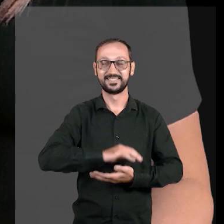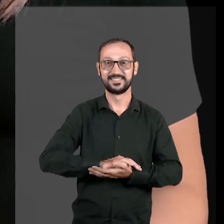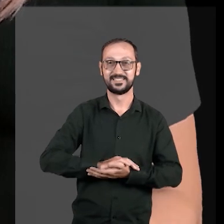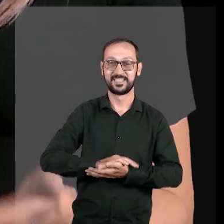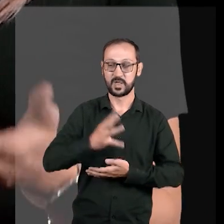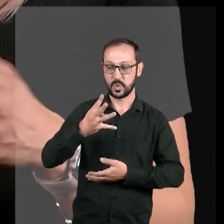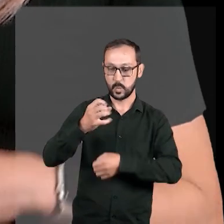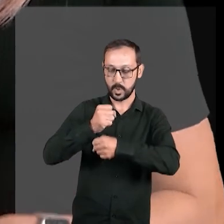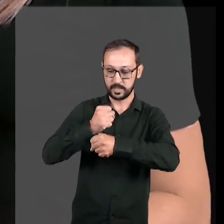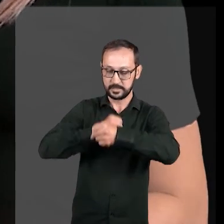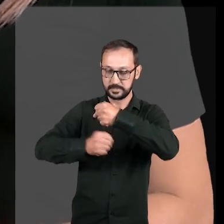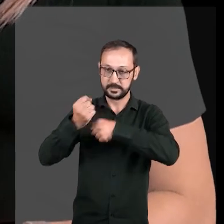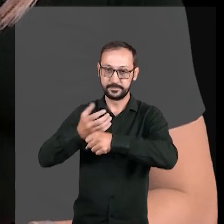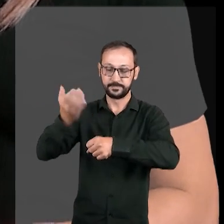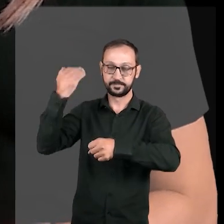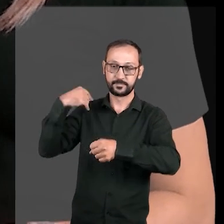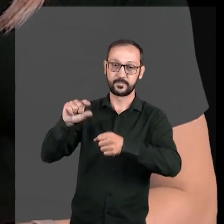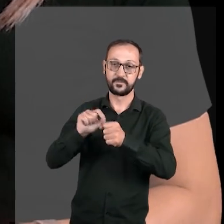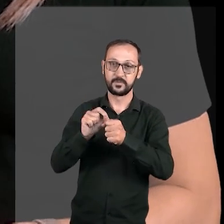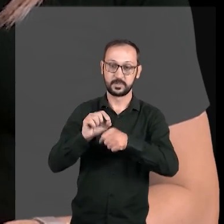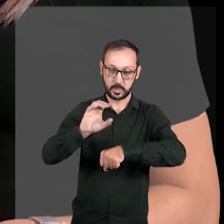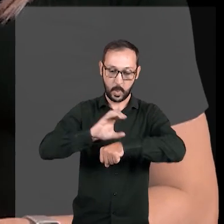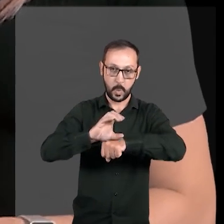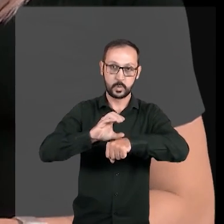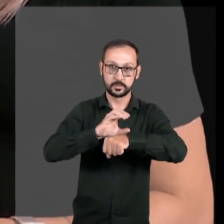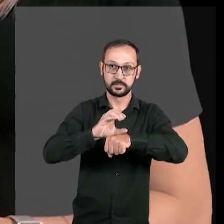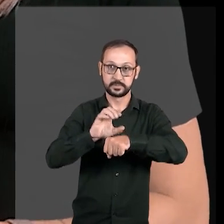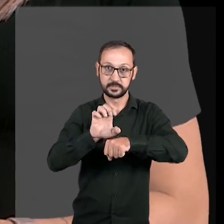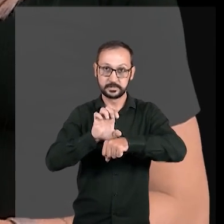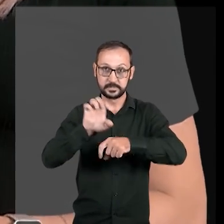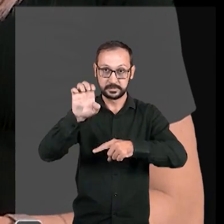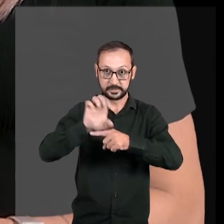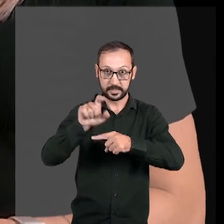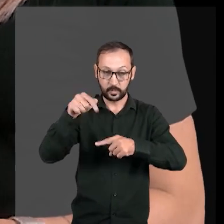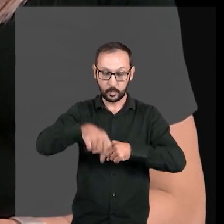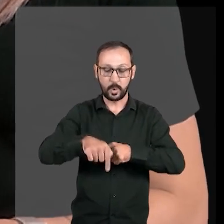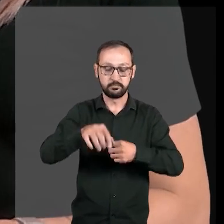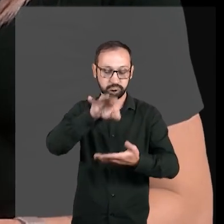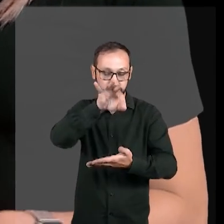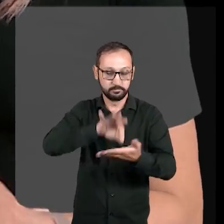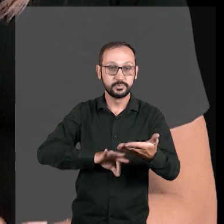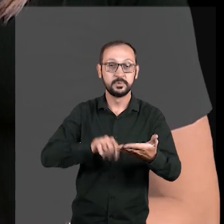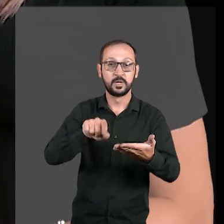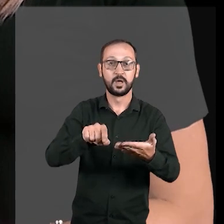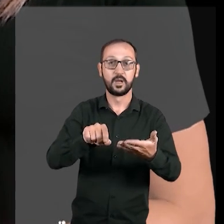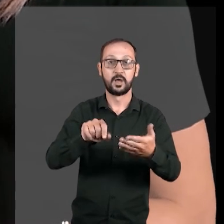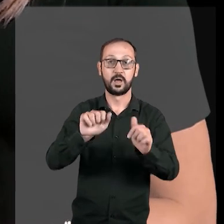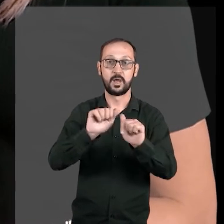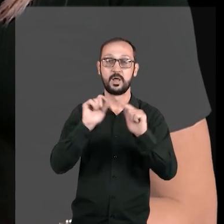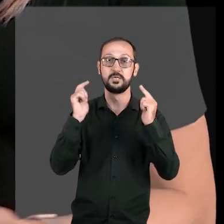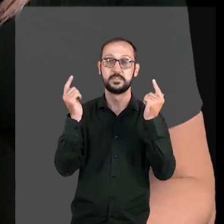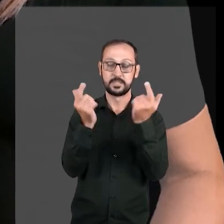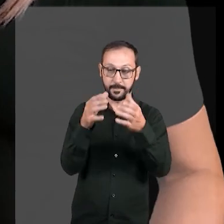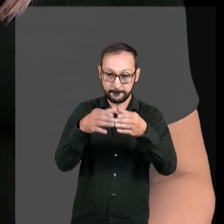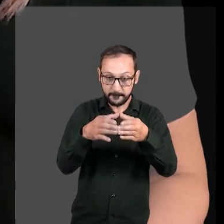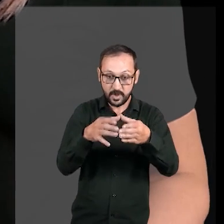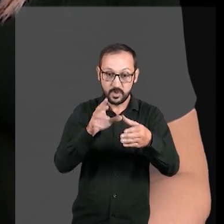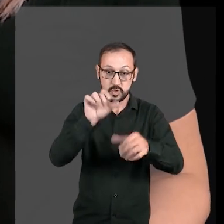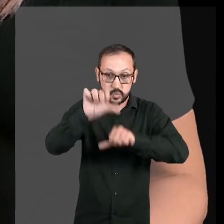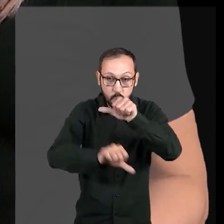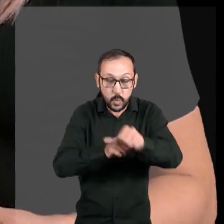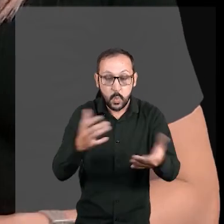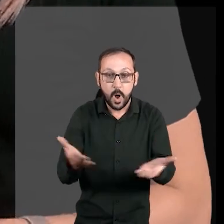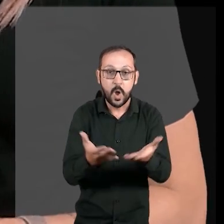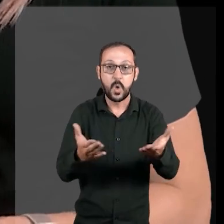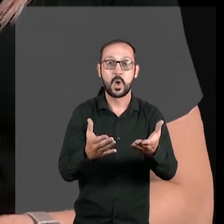Olá! Há 40 anos, com a promulgação da Constituição sul-mato-grossense, a Assembleia Constituinte se tornou